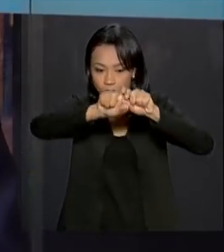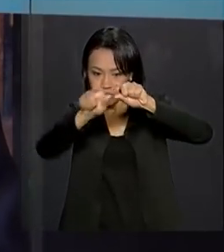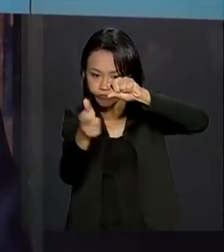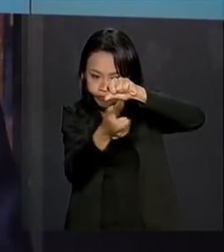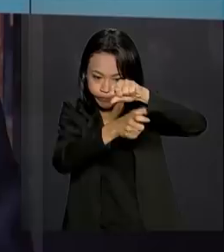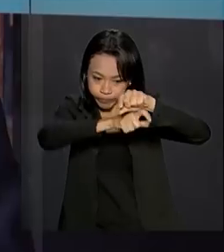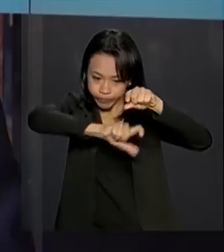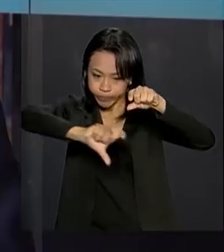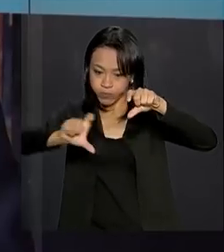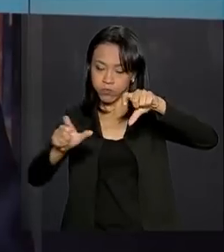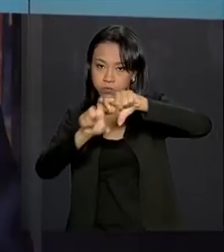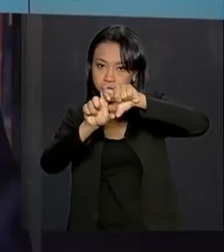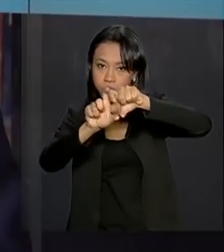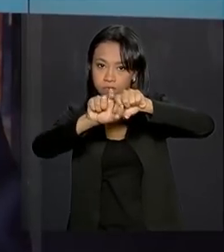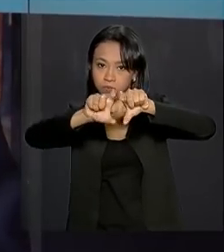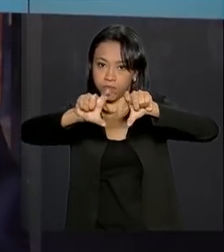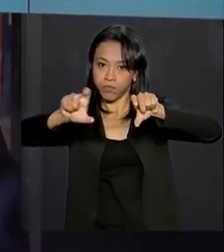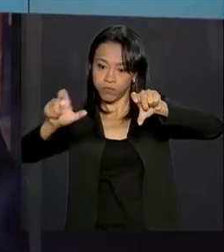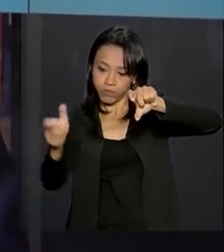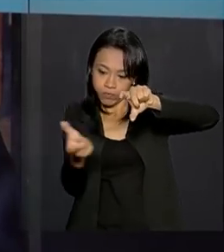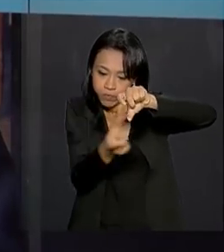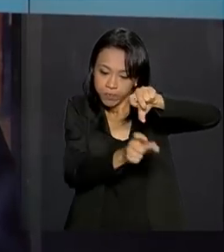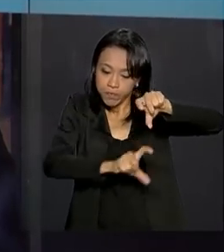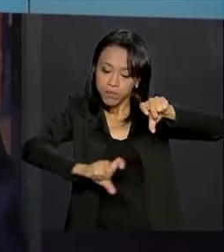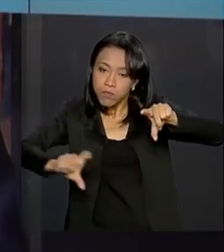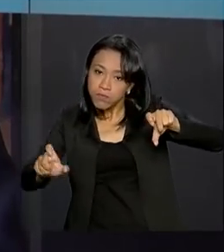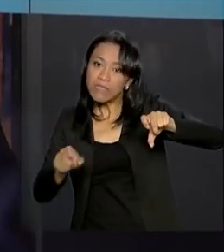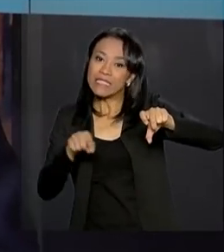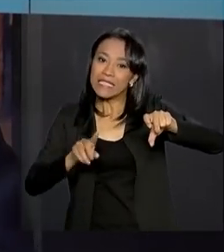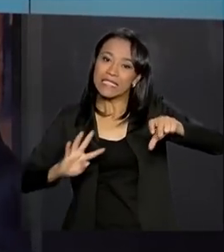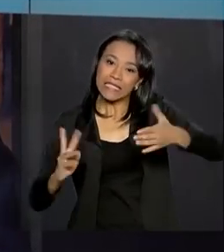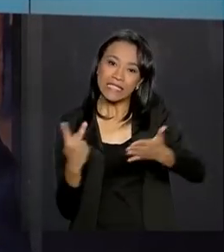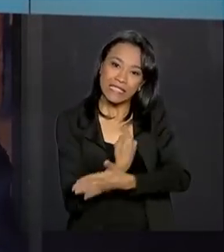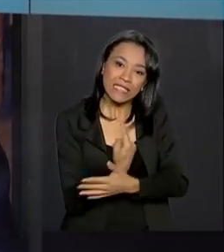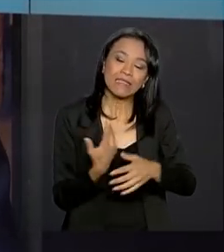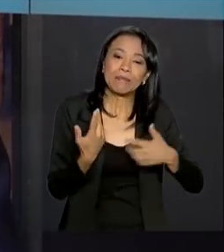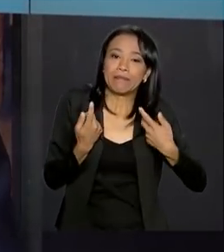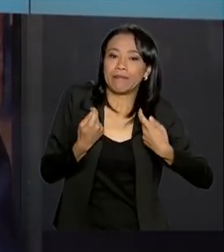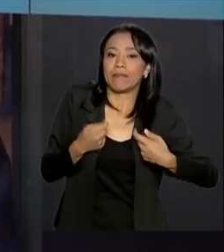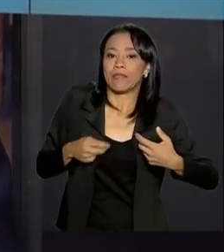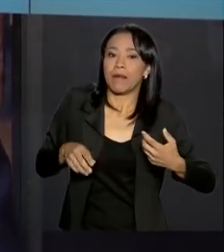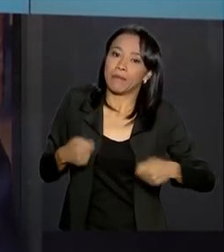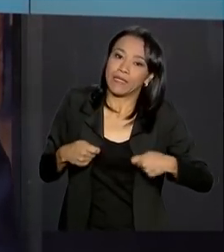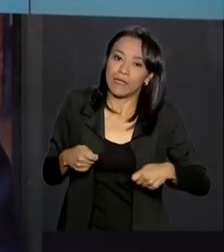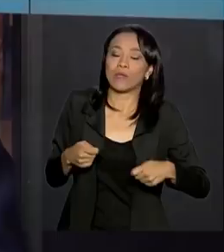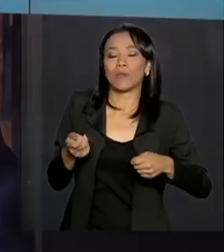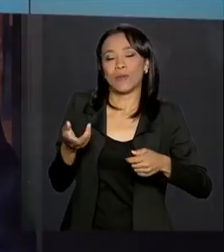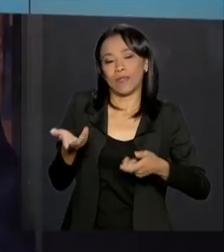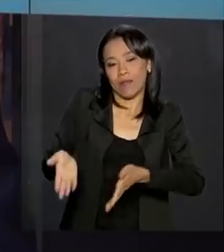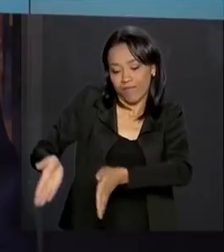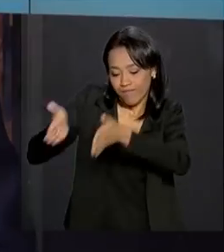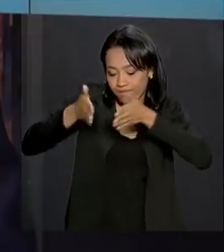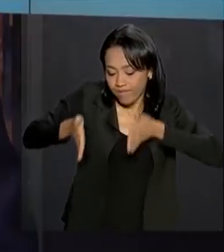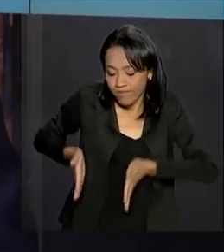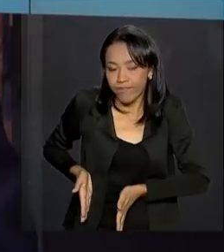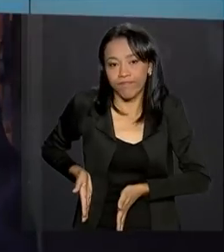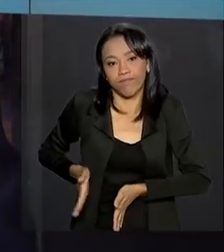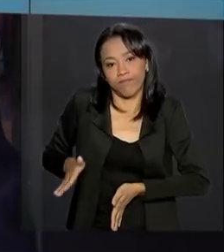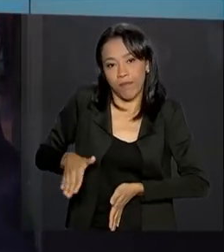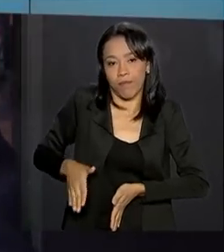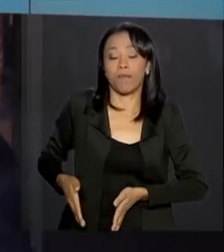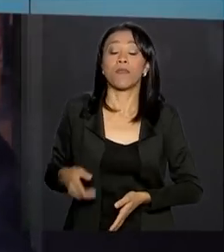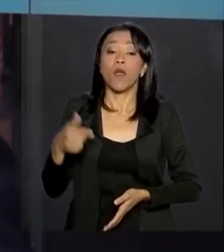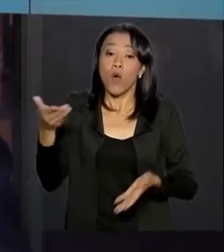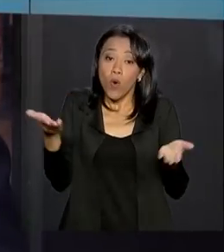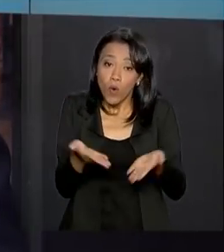intestino delgado também sofreu 3 pequenas lesões e, por isso, ele dependia dessa bolsa de colostomia. O procedimento